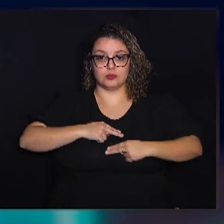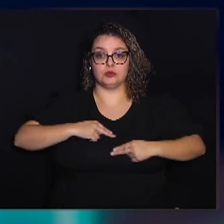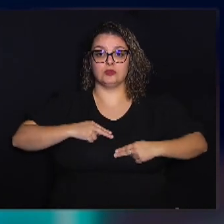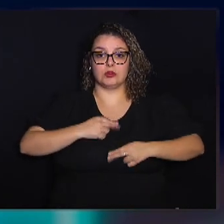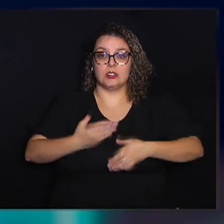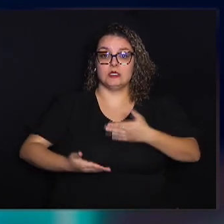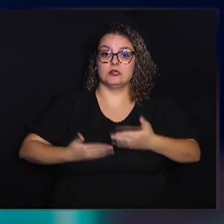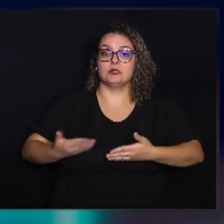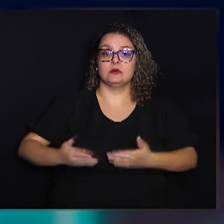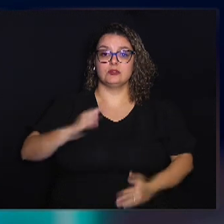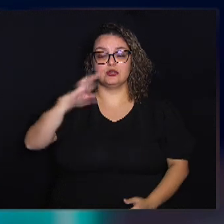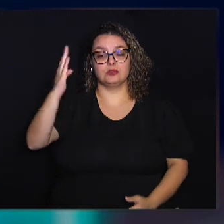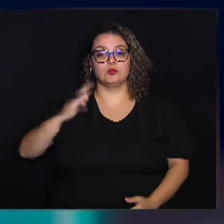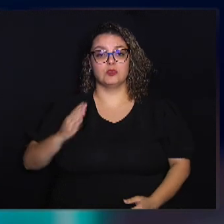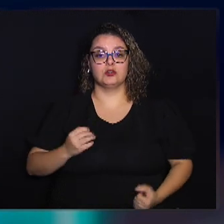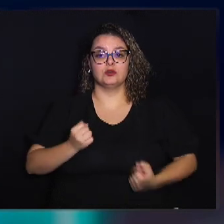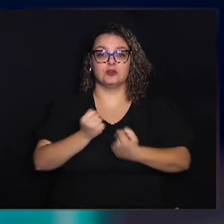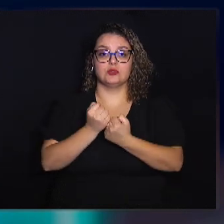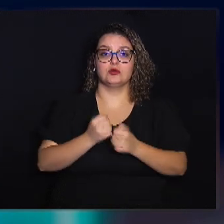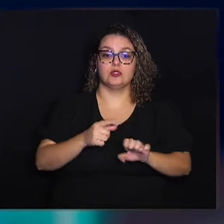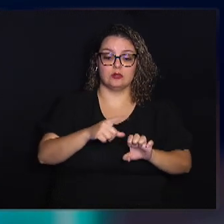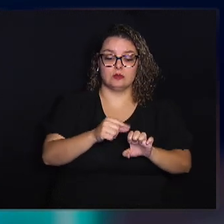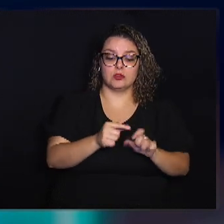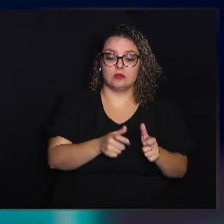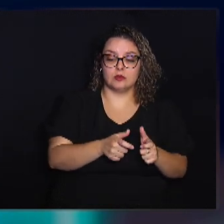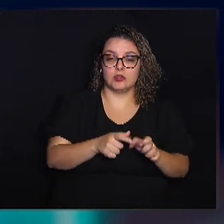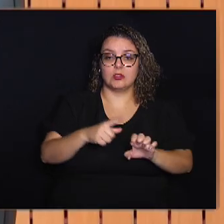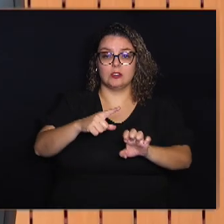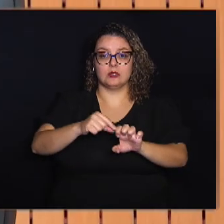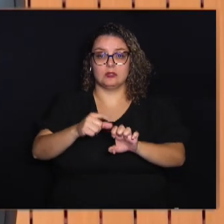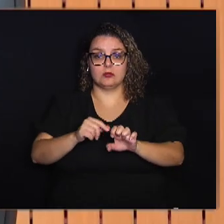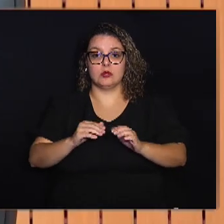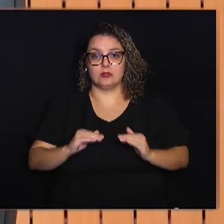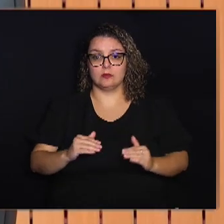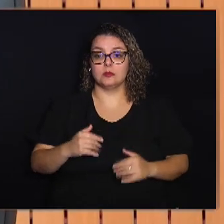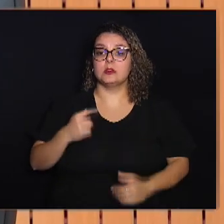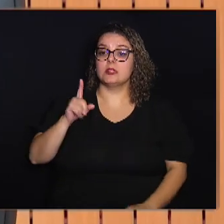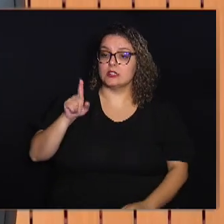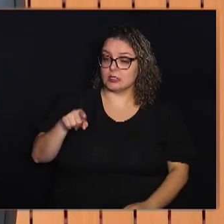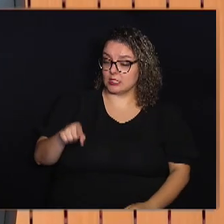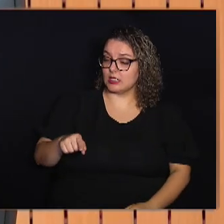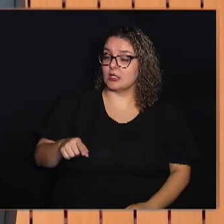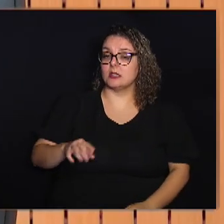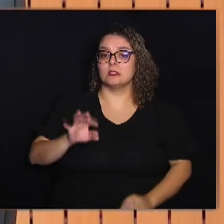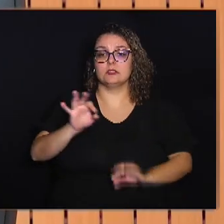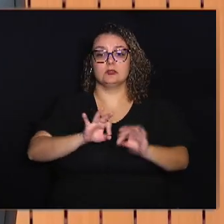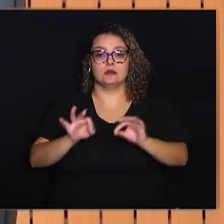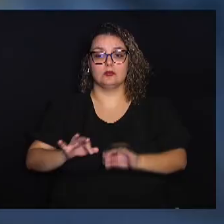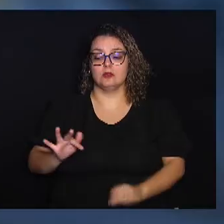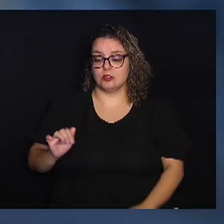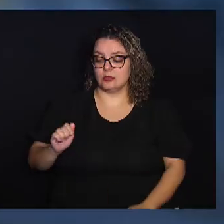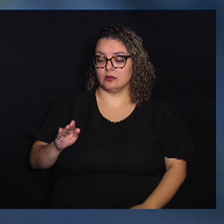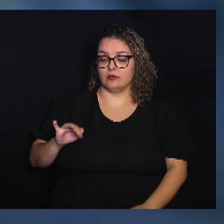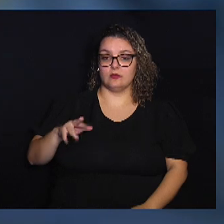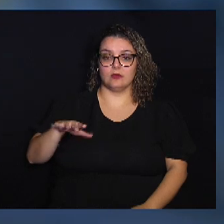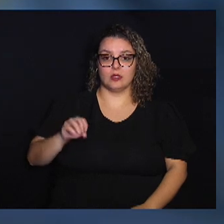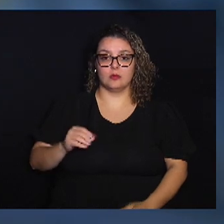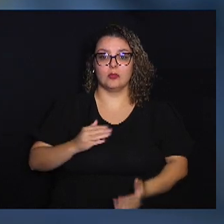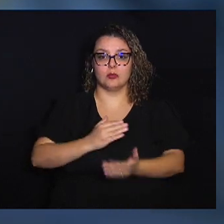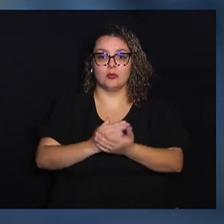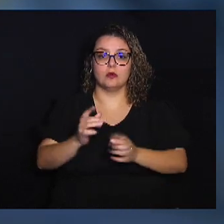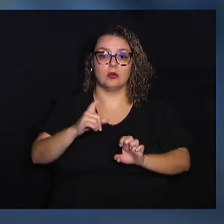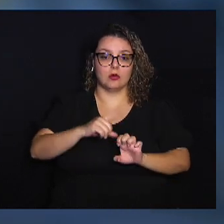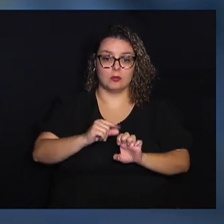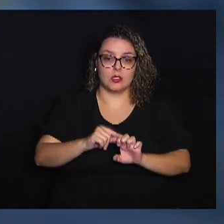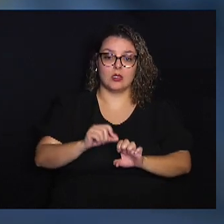Serviço Brasileiro de Apoio às Micro e Pequenas Empresas. E foi através desse projeto que o Fábio começou a empreender